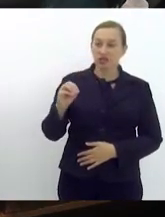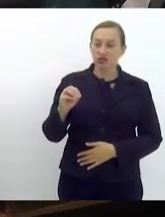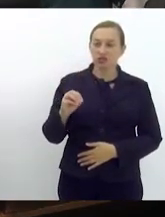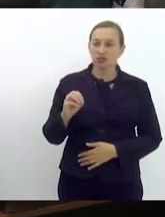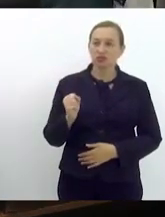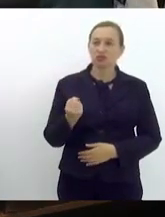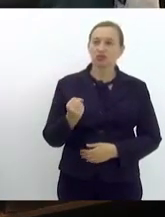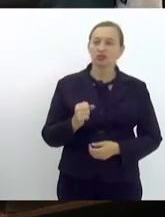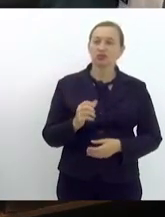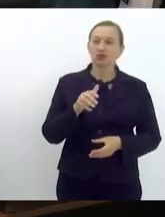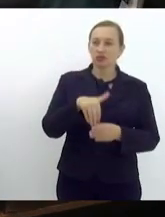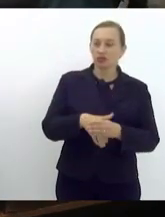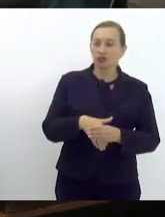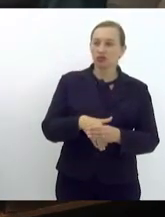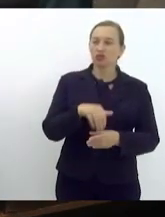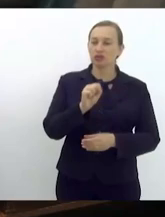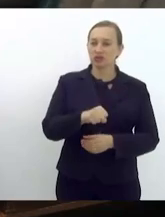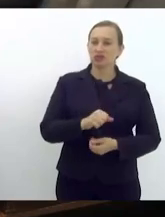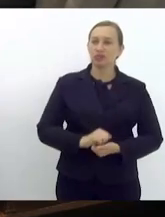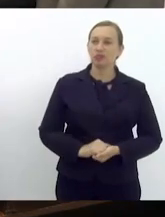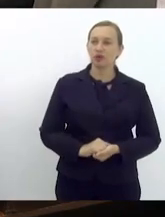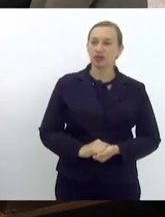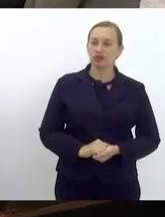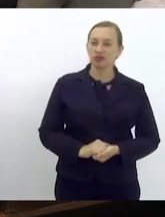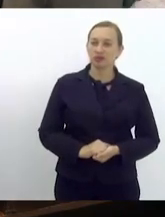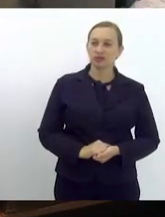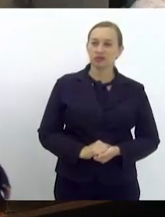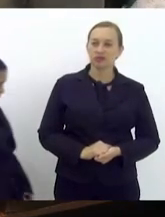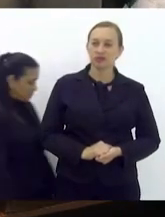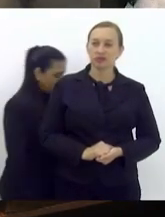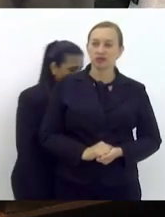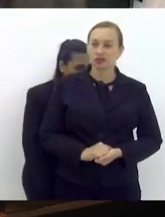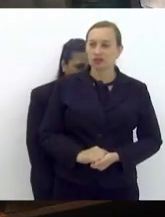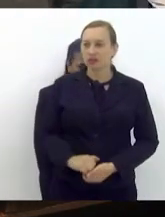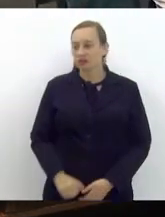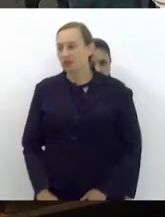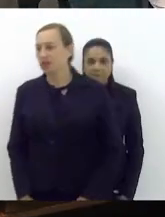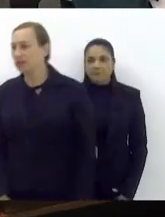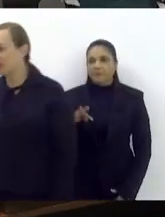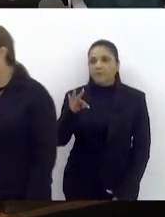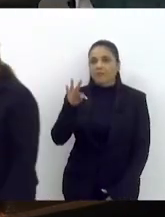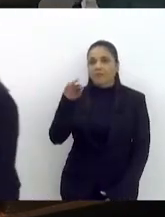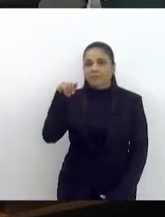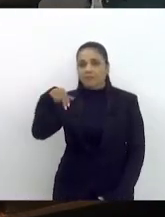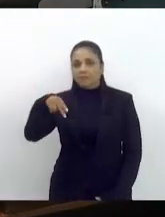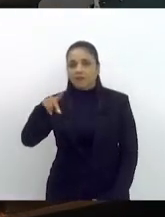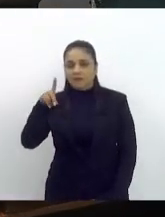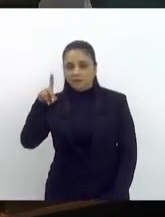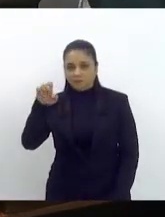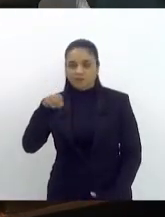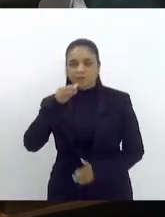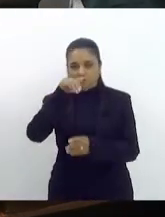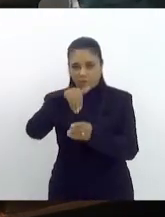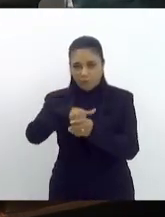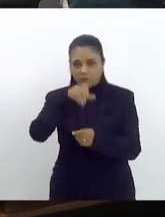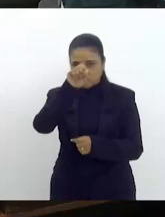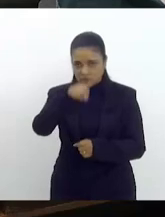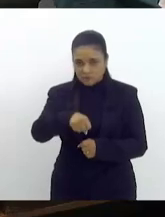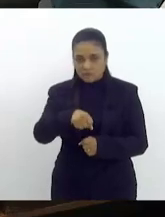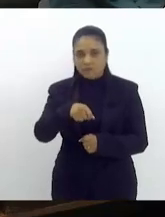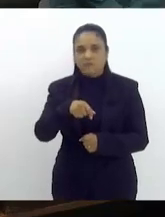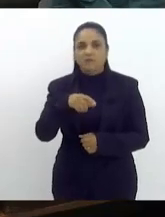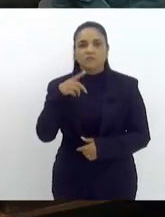Já votou, deixou consignado, voto sim. Tande também. Deputado Tande Vieira, deixou consignado, voto sim.